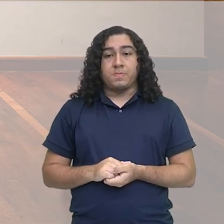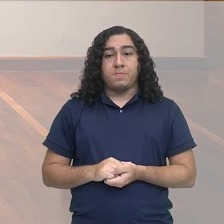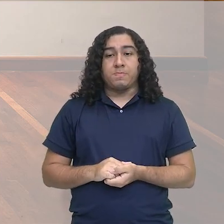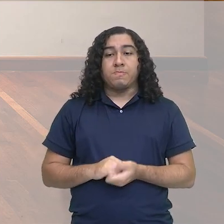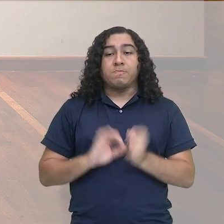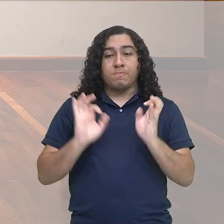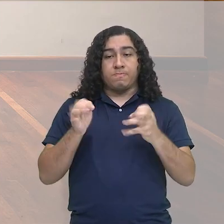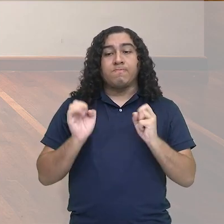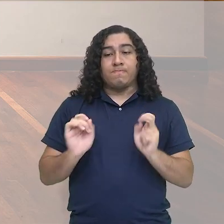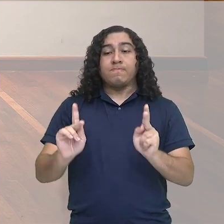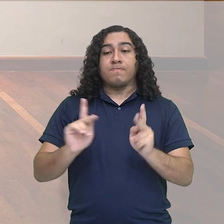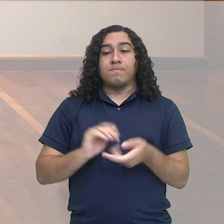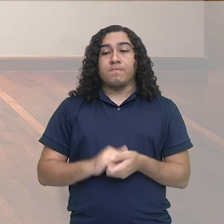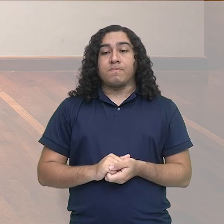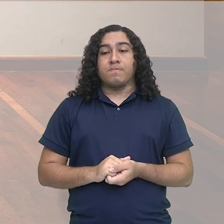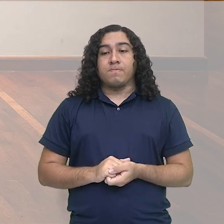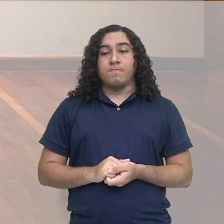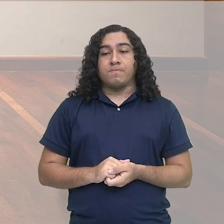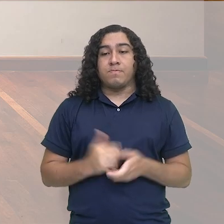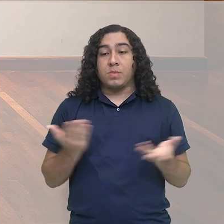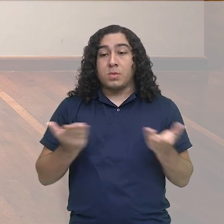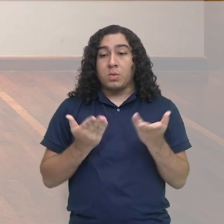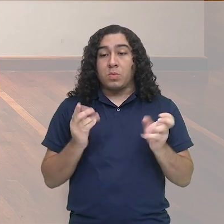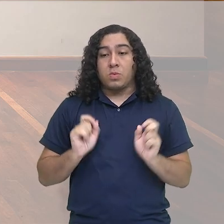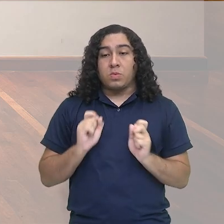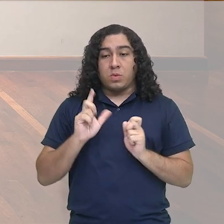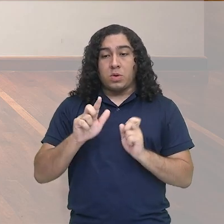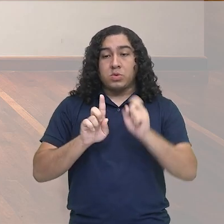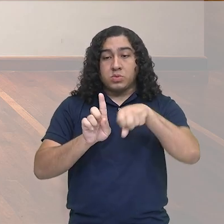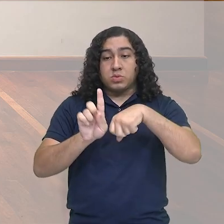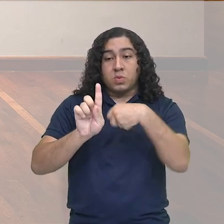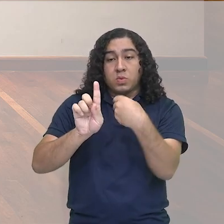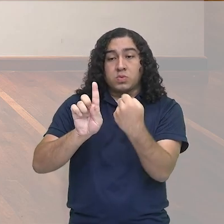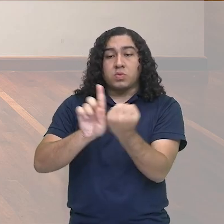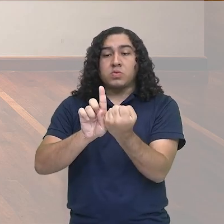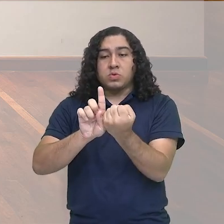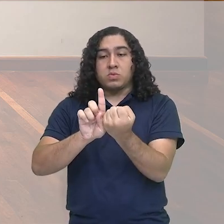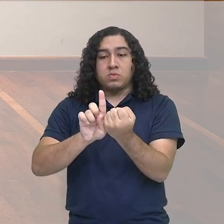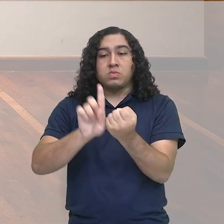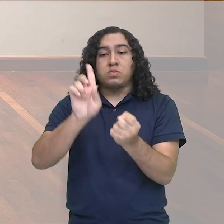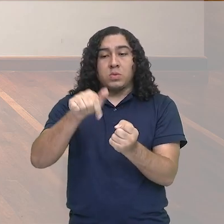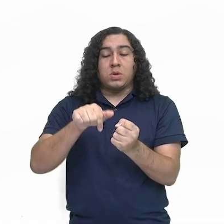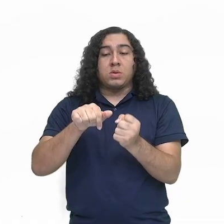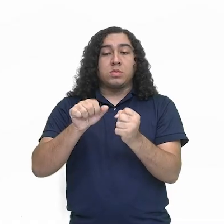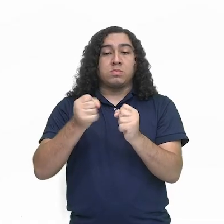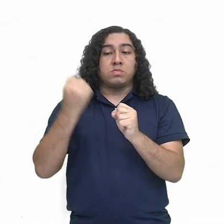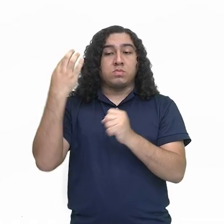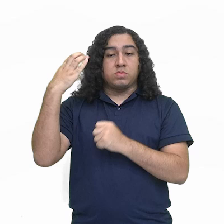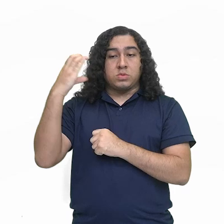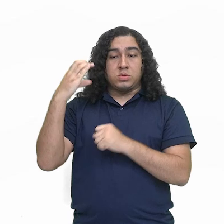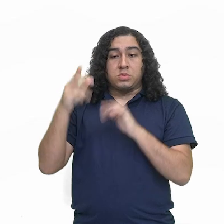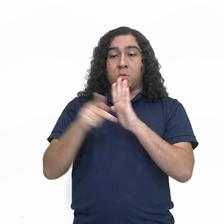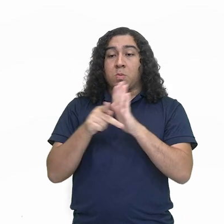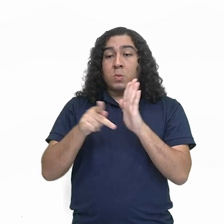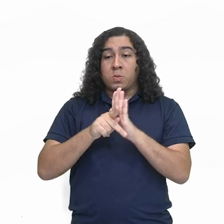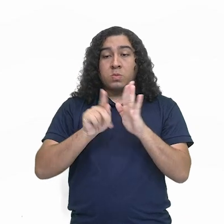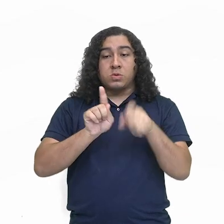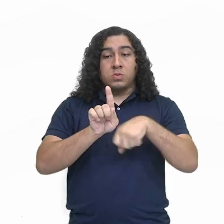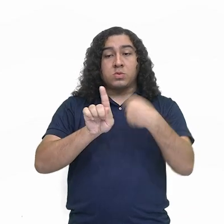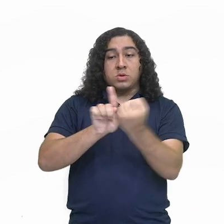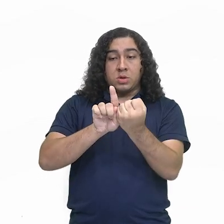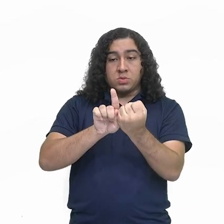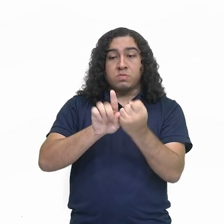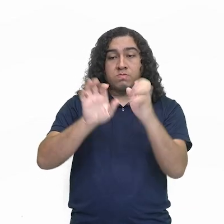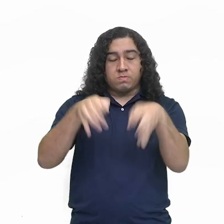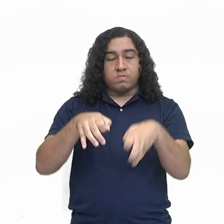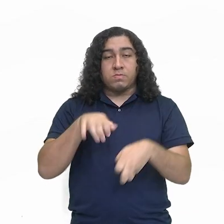Muito bem. Vamos, então, agora falar da sociologia como ciência da sociedade. Então, a sociologia é uma